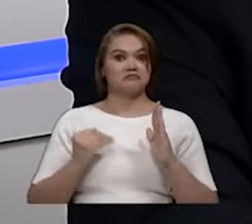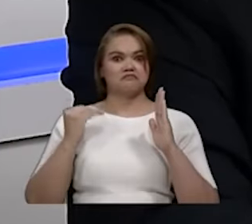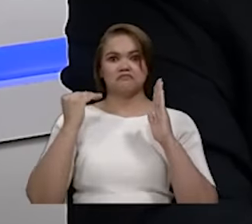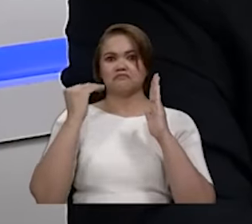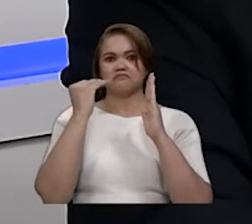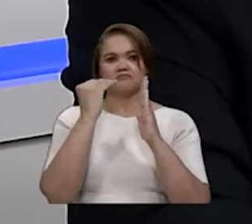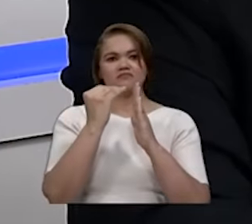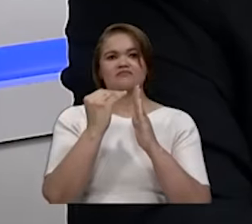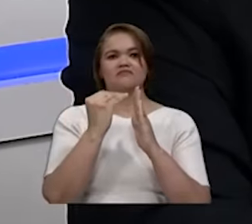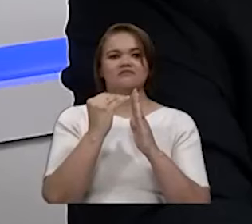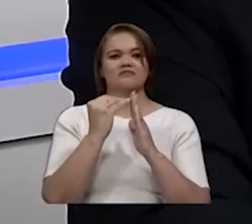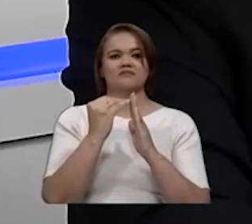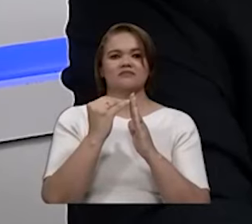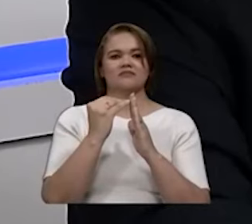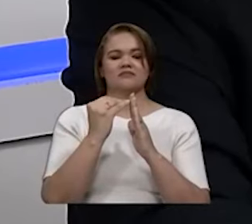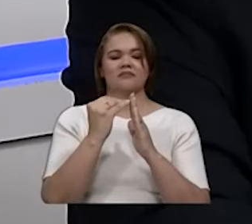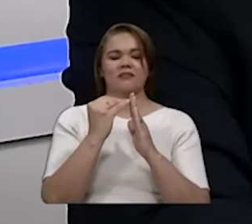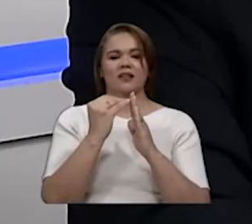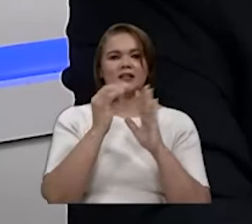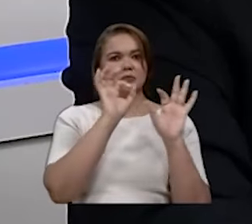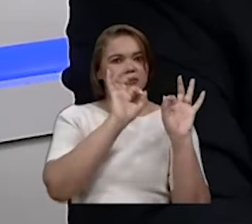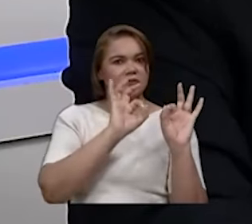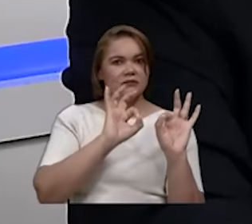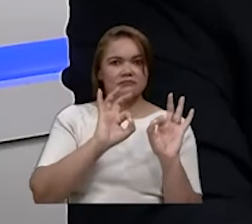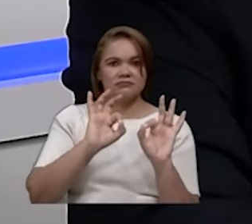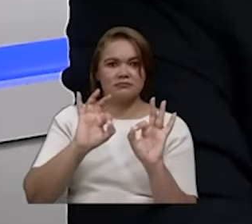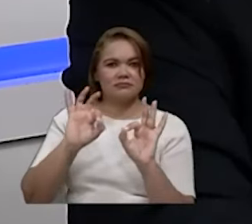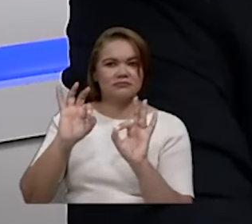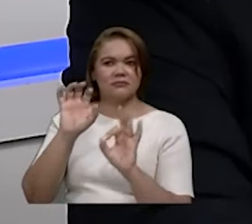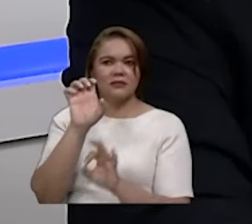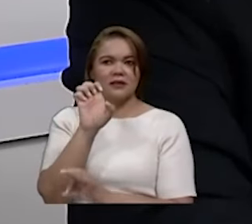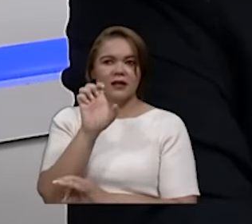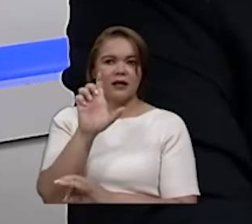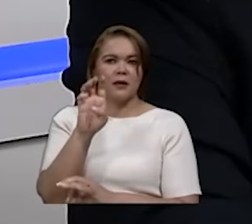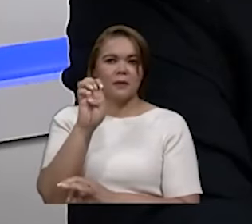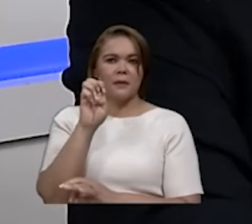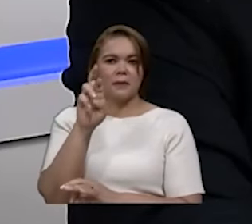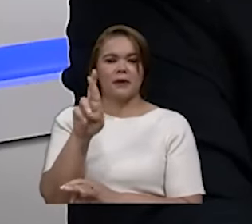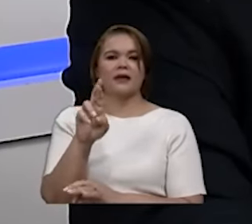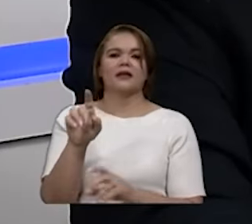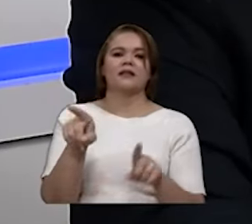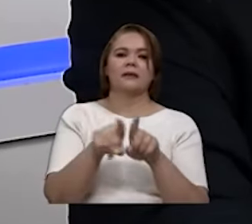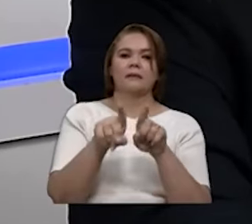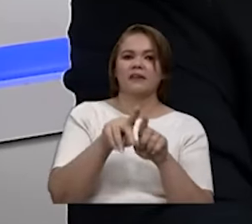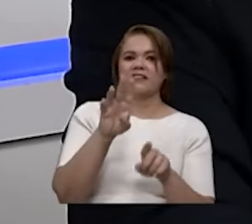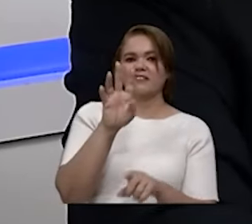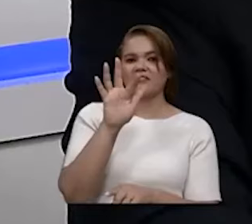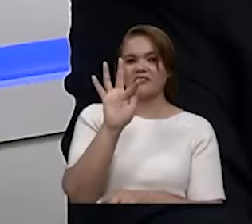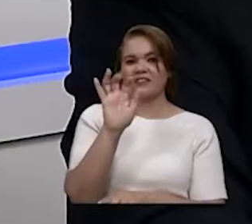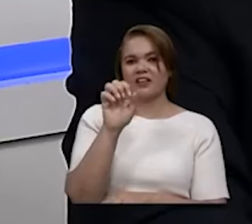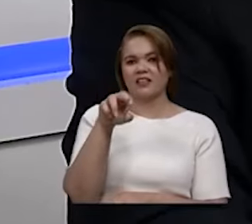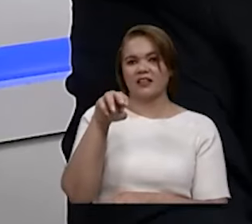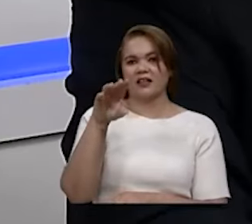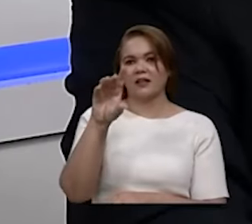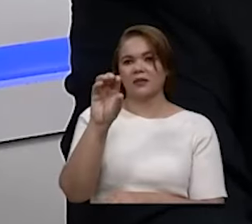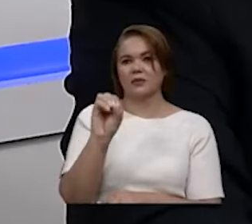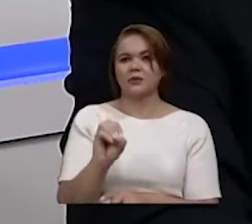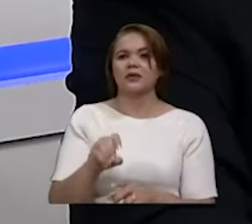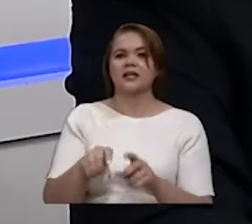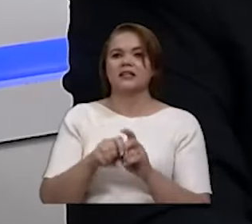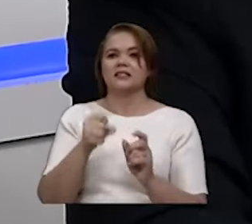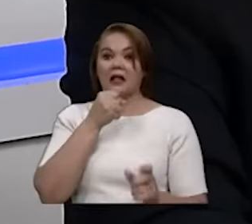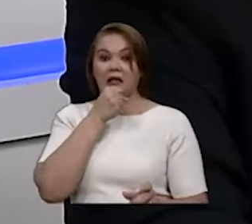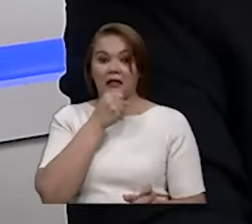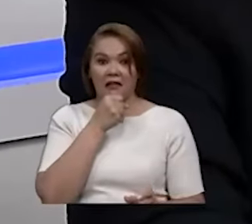eles aparecem, não é verdade? Menino, demais, meu amigo. Elber, quando sobe Fernando também, né? Uhum. Mas Elber, e se ele der aquela tossida que ele